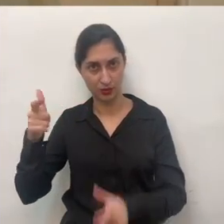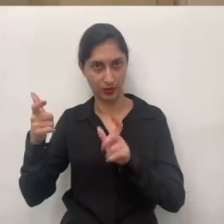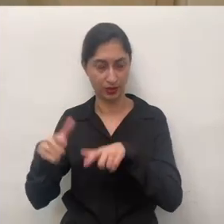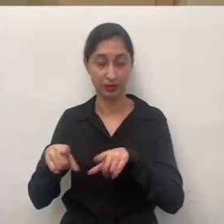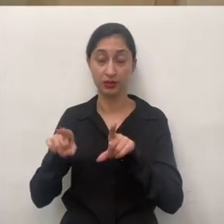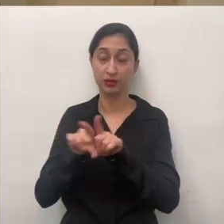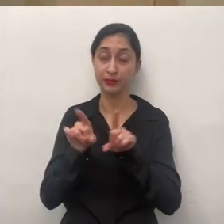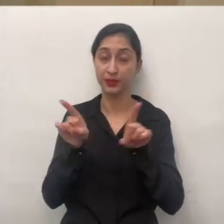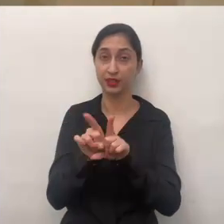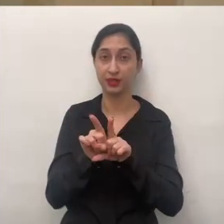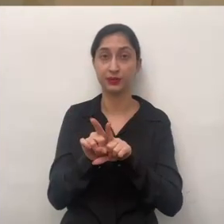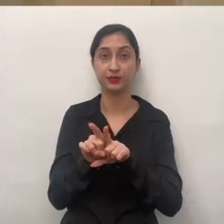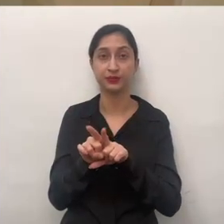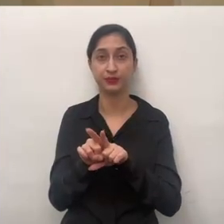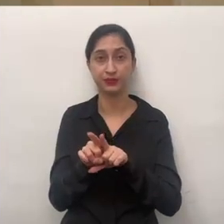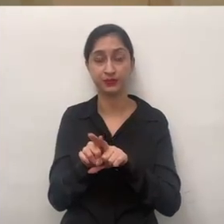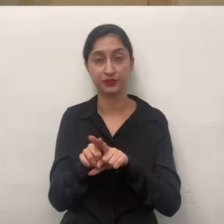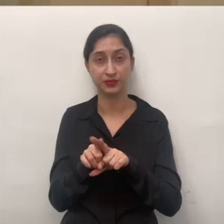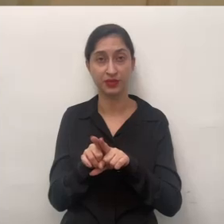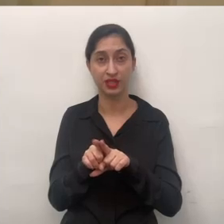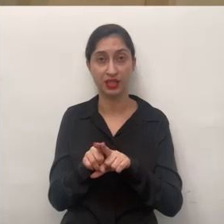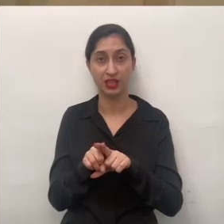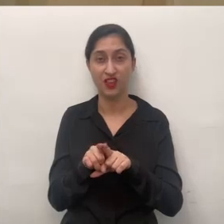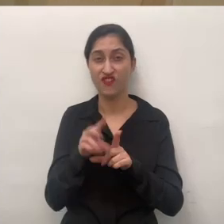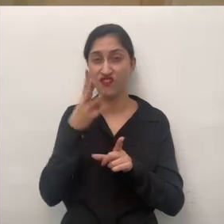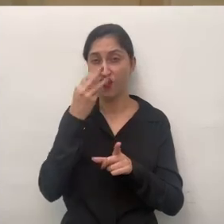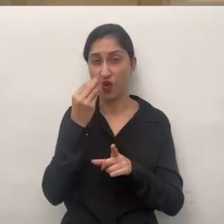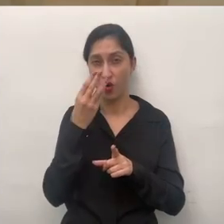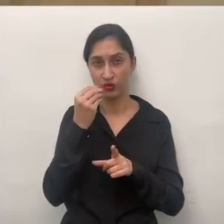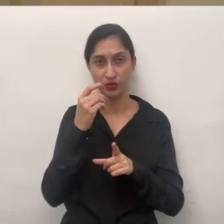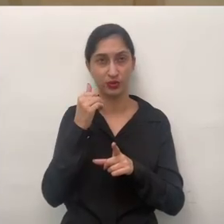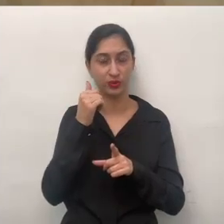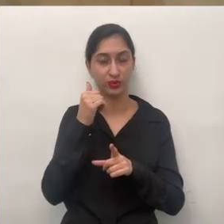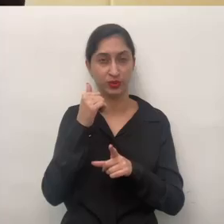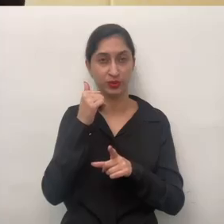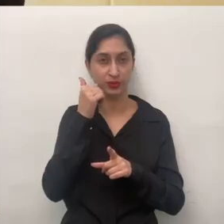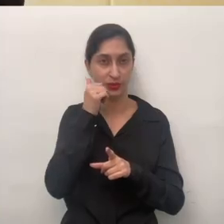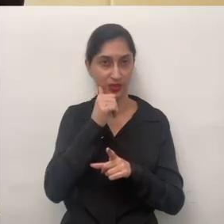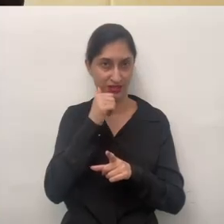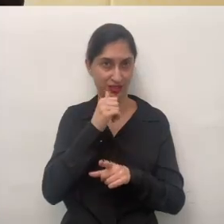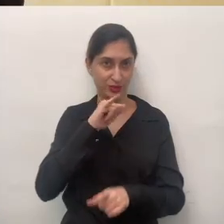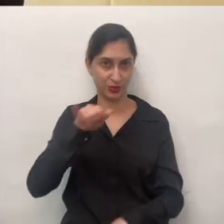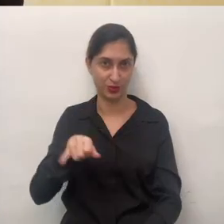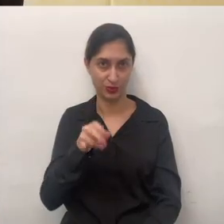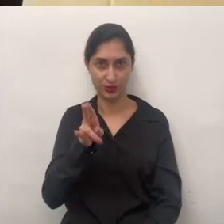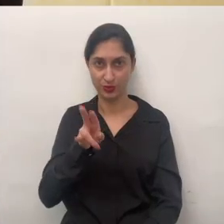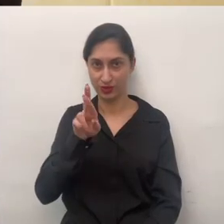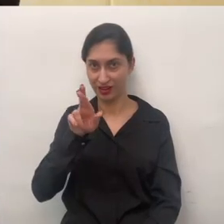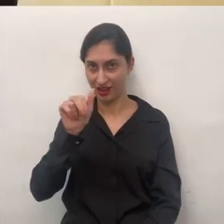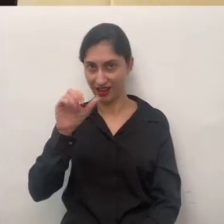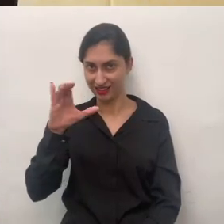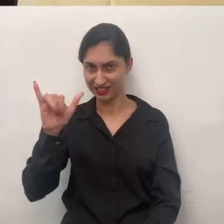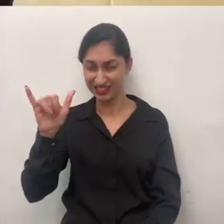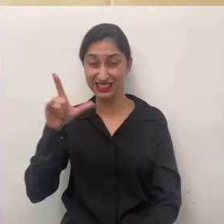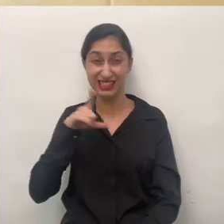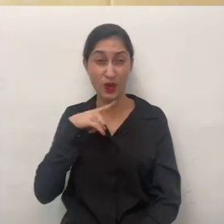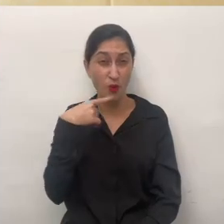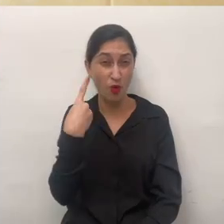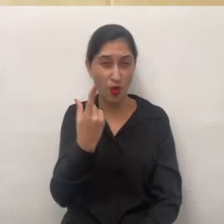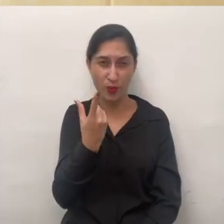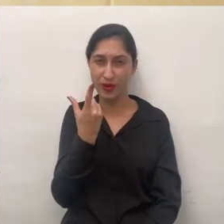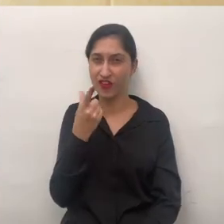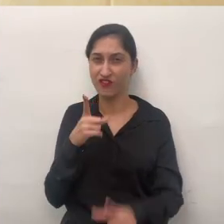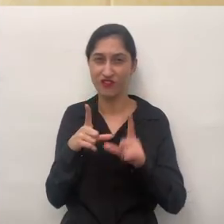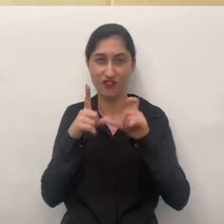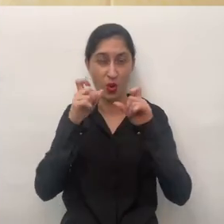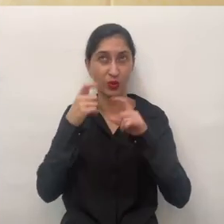e das fotografias da Juracy. Ela tem uma fotografia exata, que